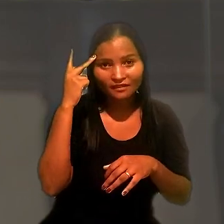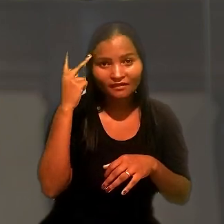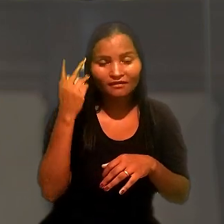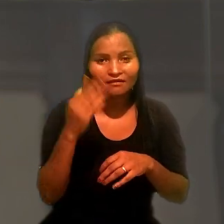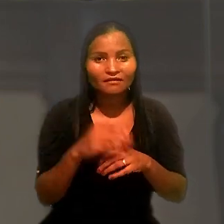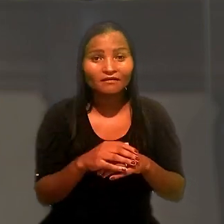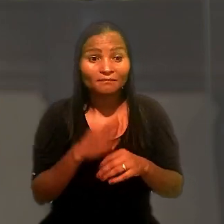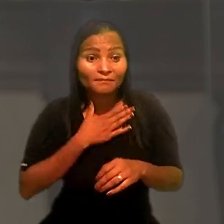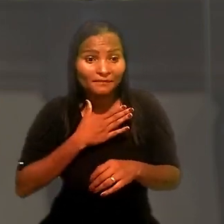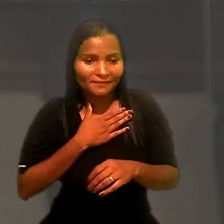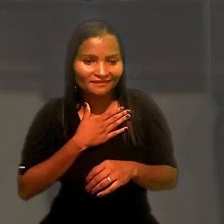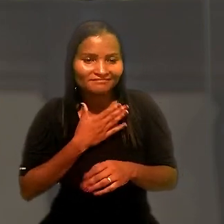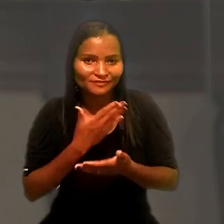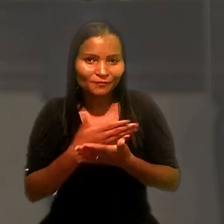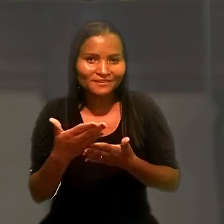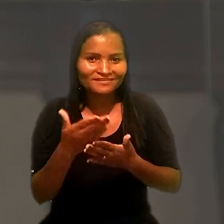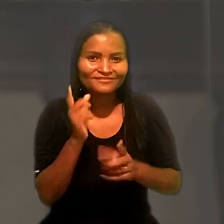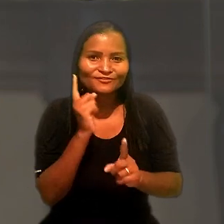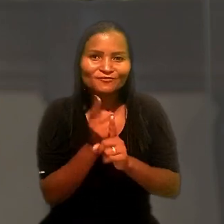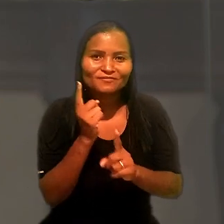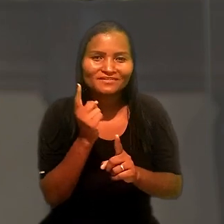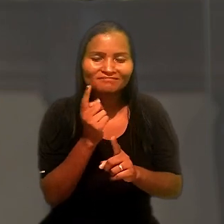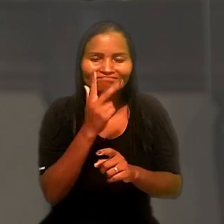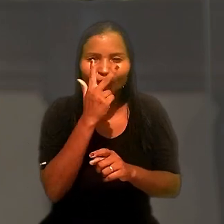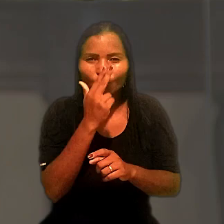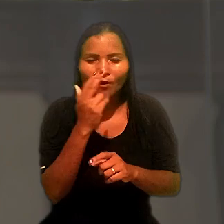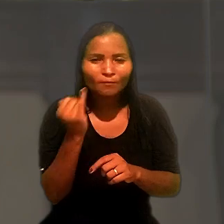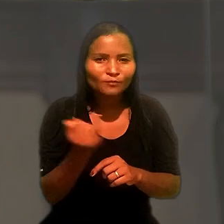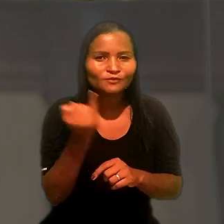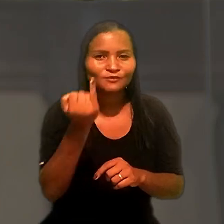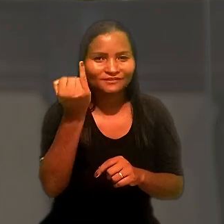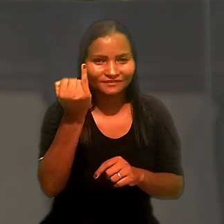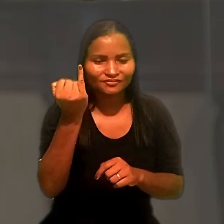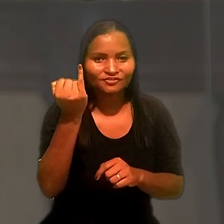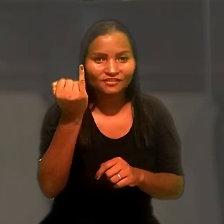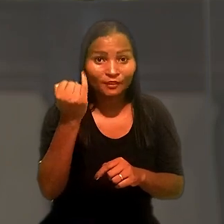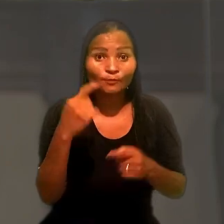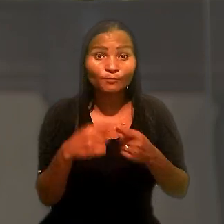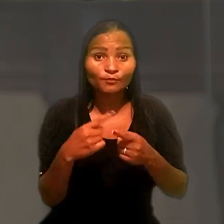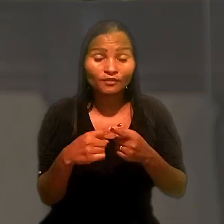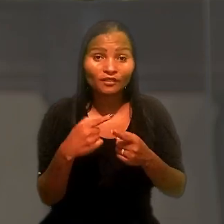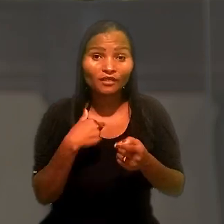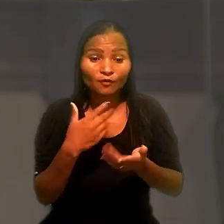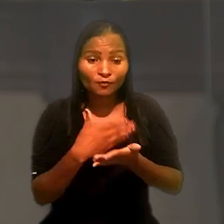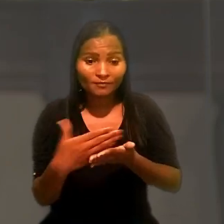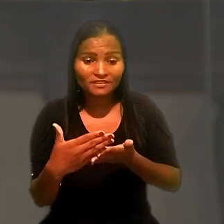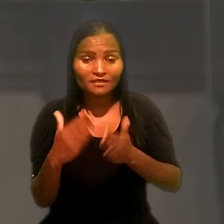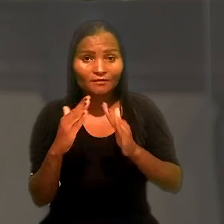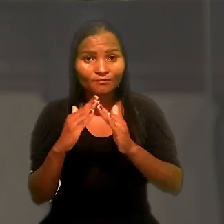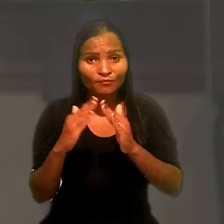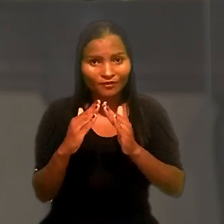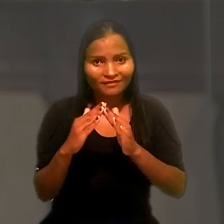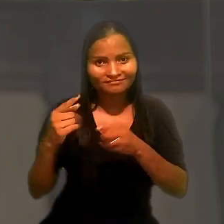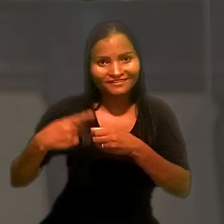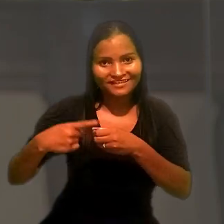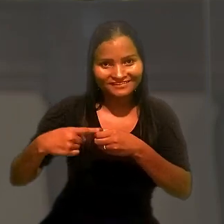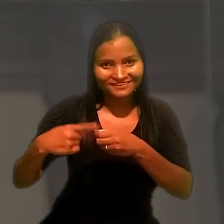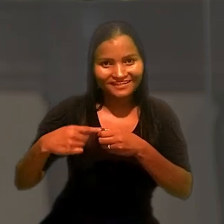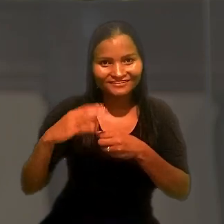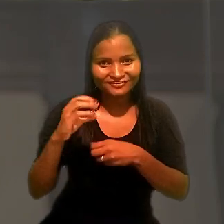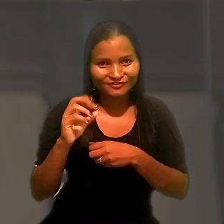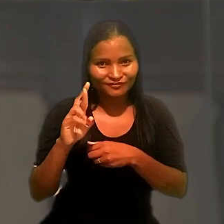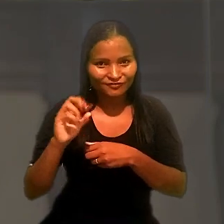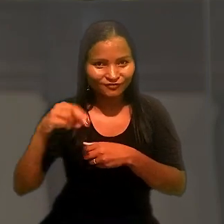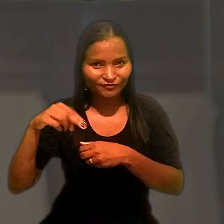que, para mim, que passei a descobri-la, me pareceu muito importante, porque eu passei a morar em